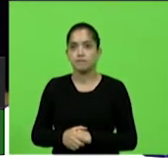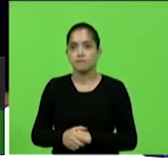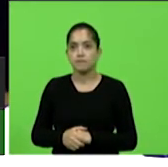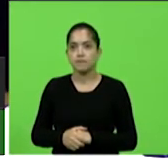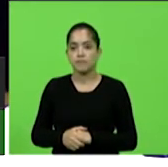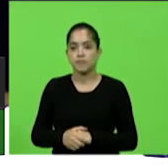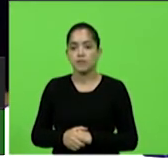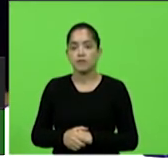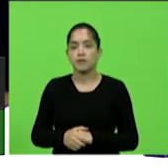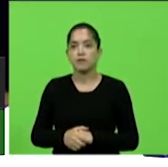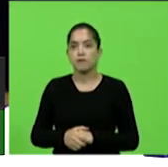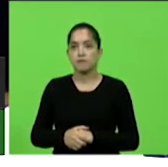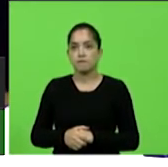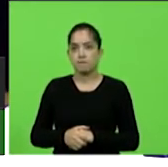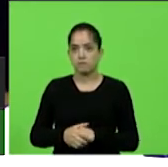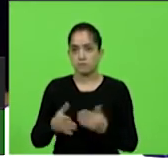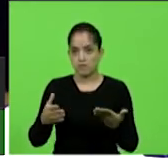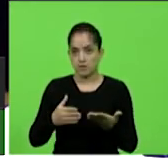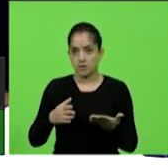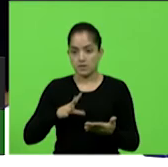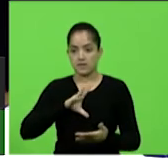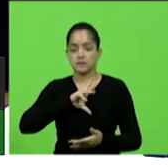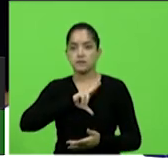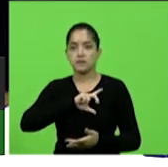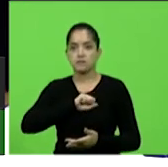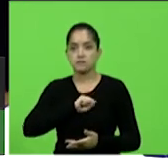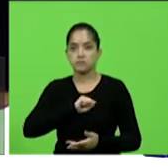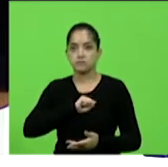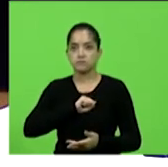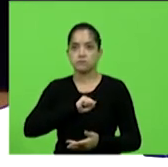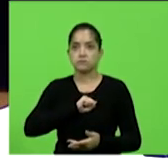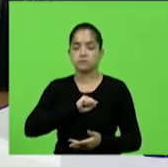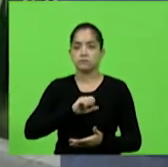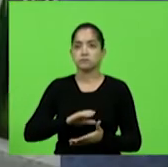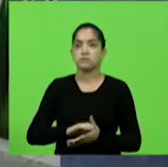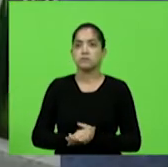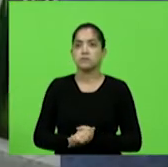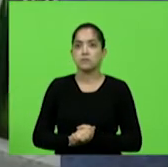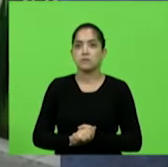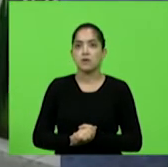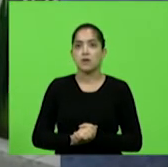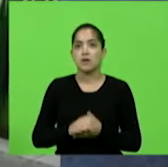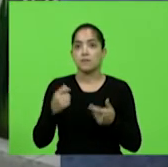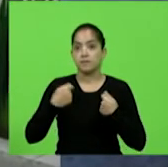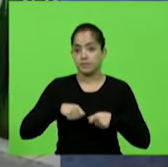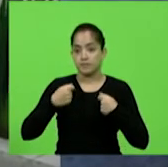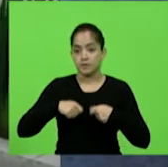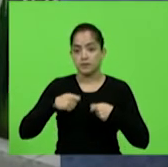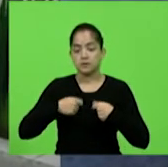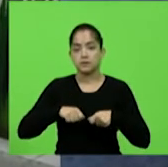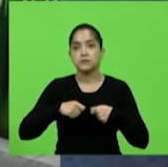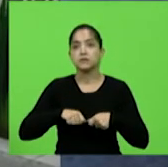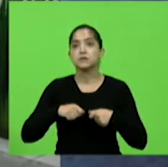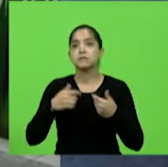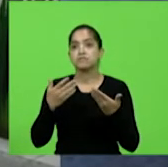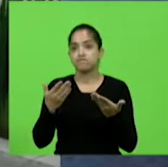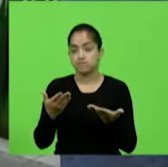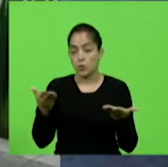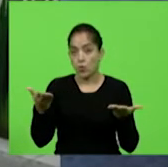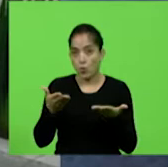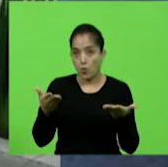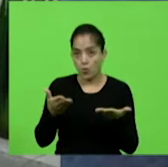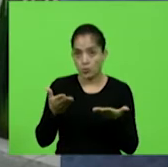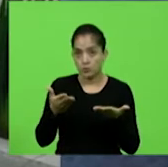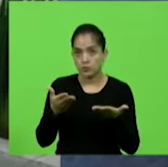O SAMU de Santa Catarina pede socorro. Senhores deputados, a gente vive hoje um